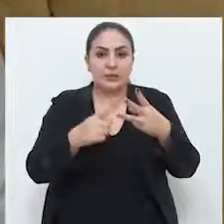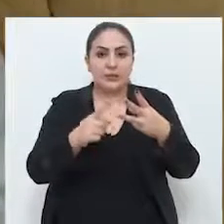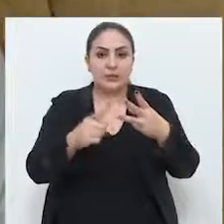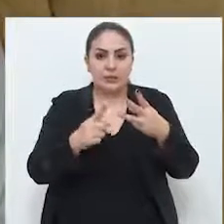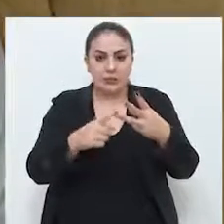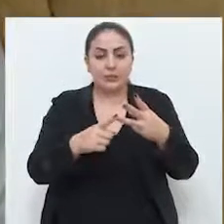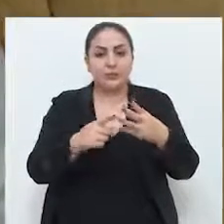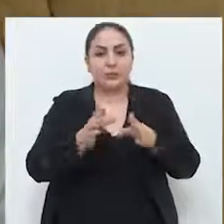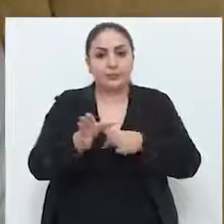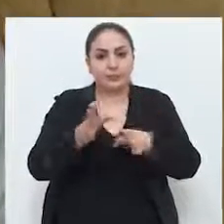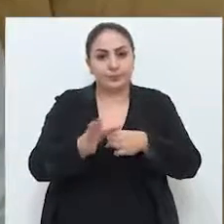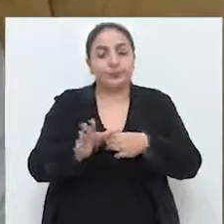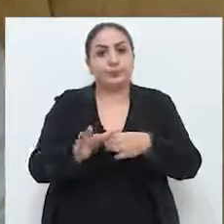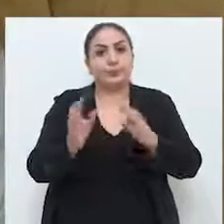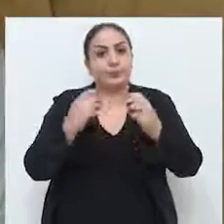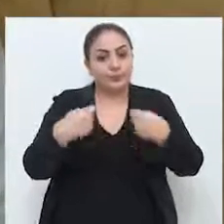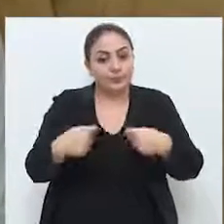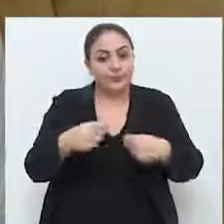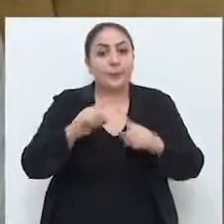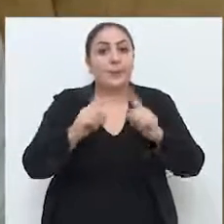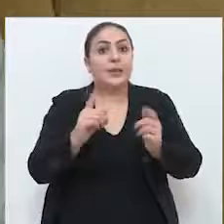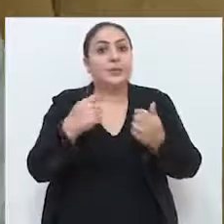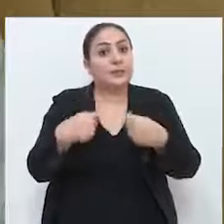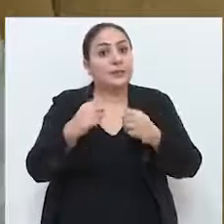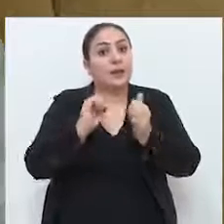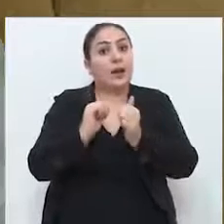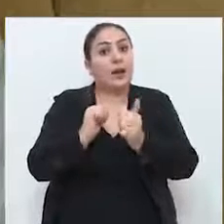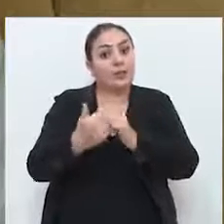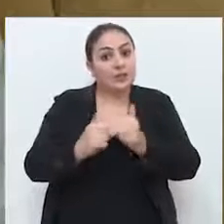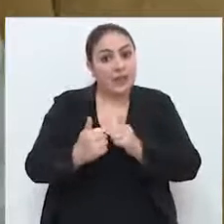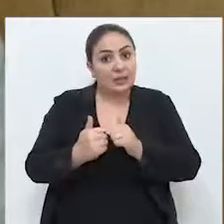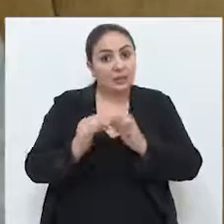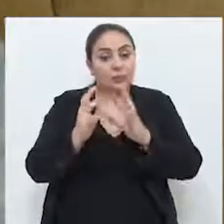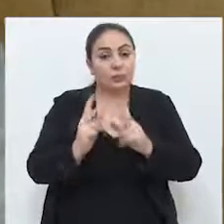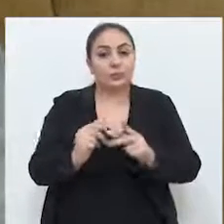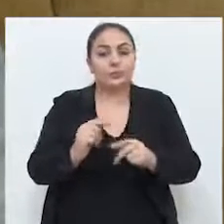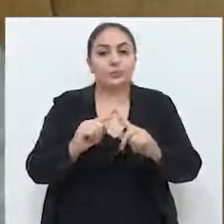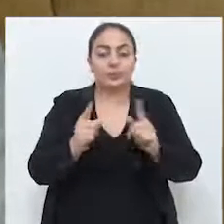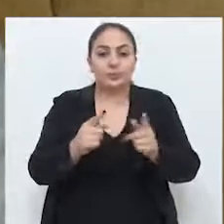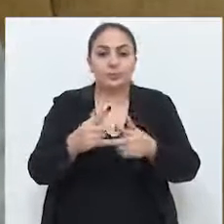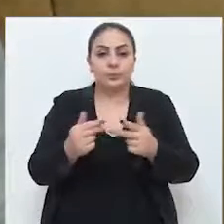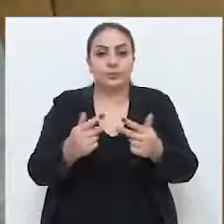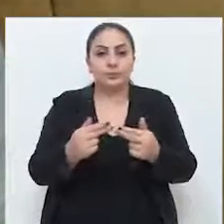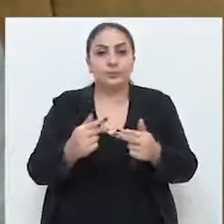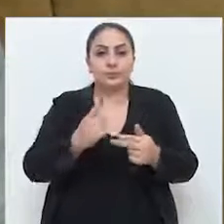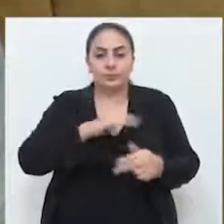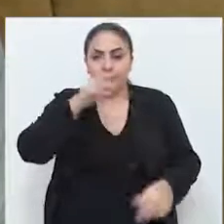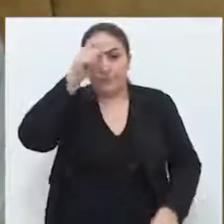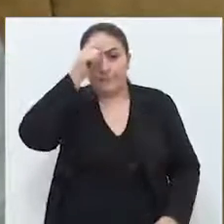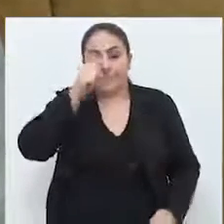Conselho Tutelar é uma necessidade, mas que tem que ser avaliada com muito critério e com muita cautela. Mas é um dos pontos